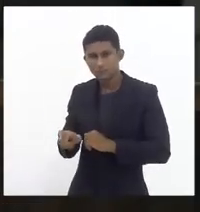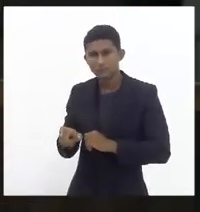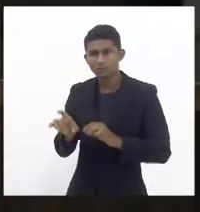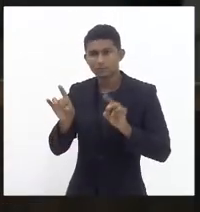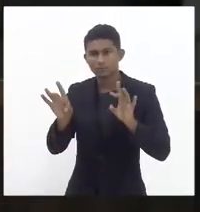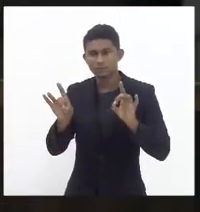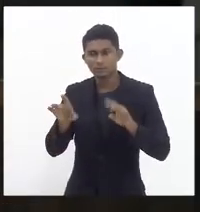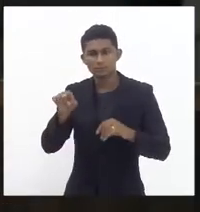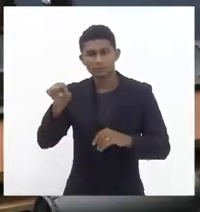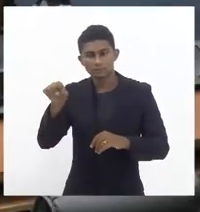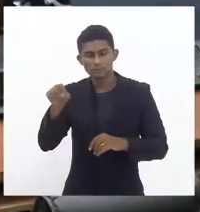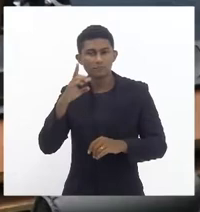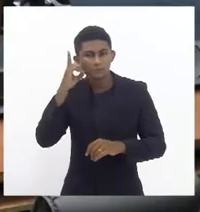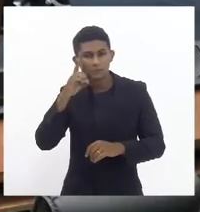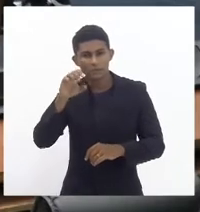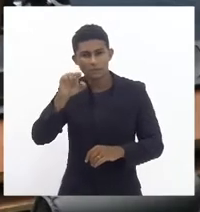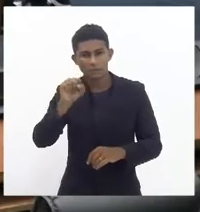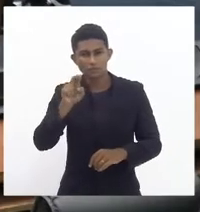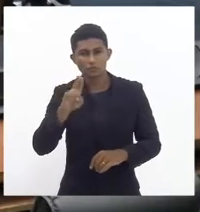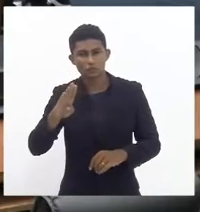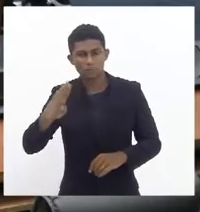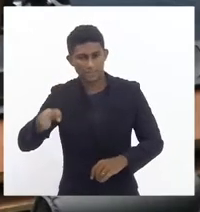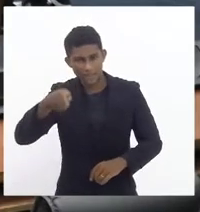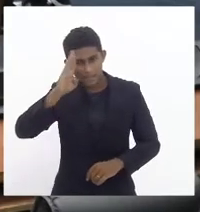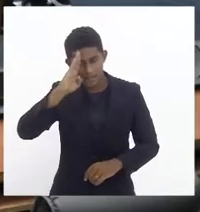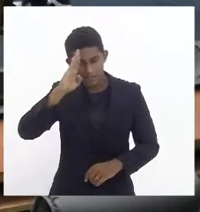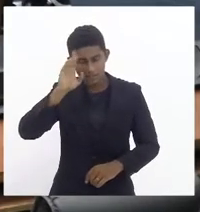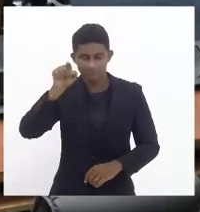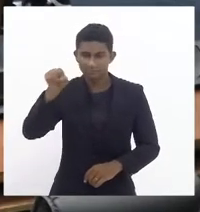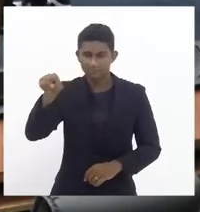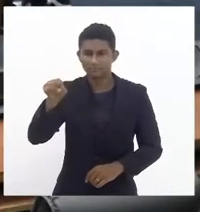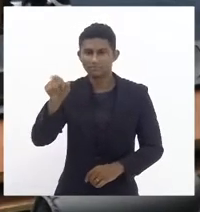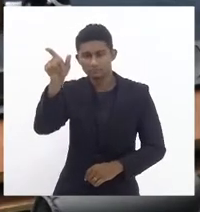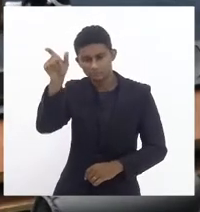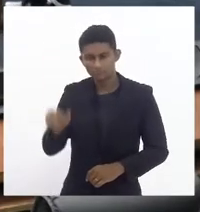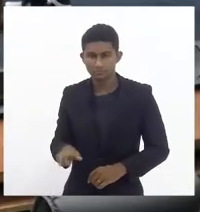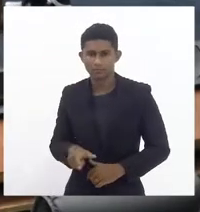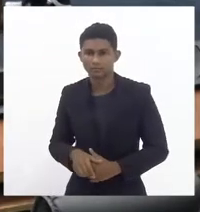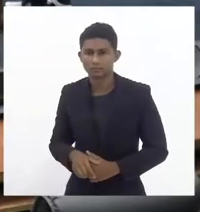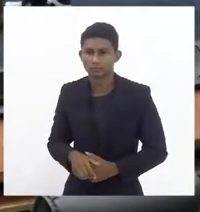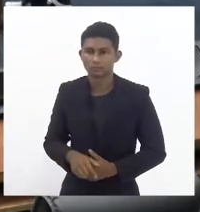Subtenente Bernardo o resultado Subtenente